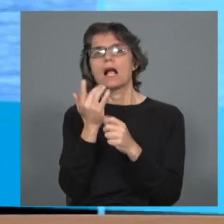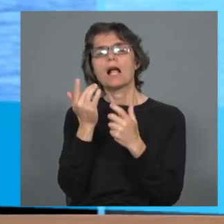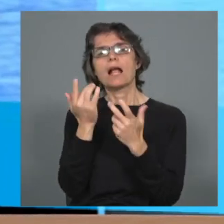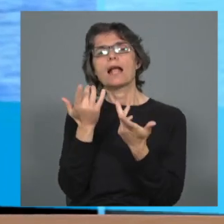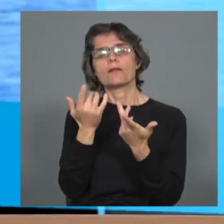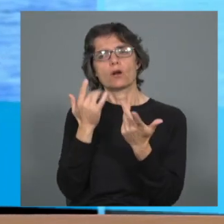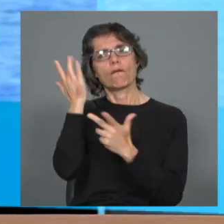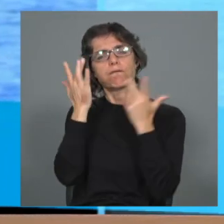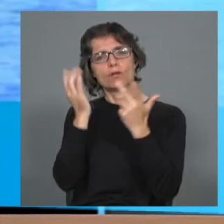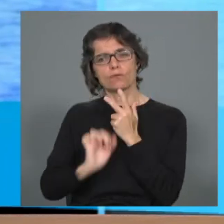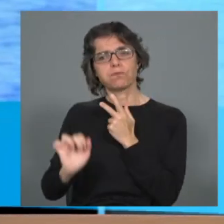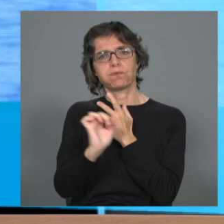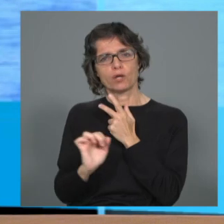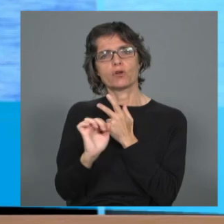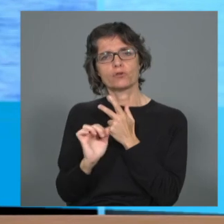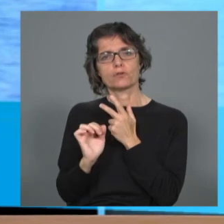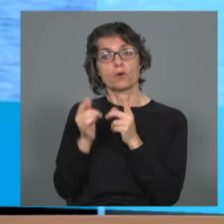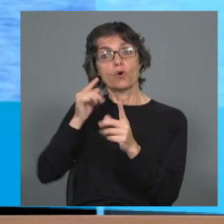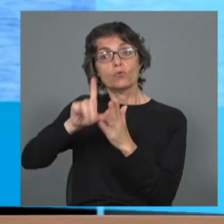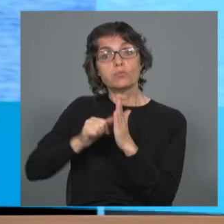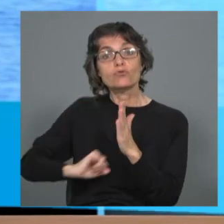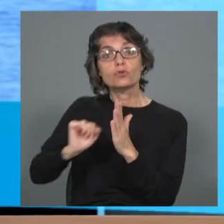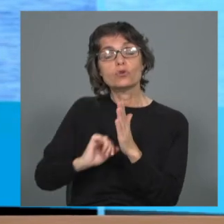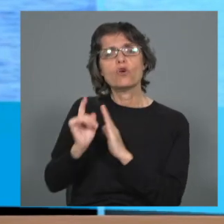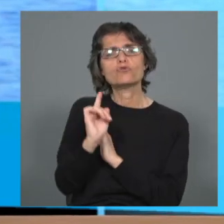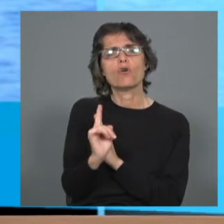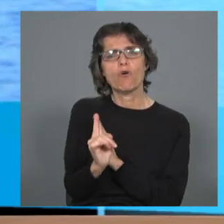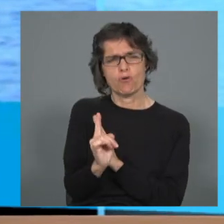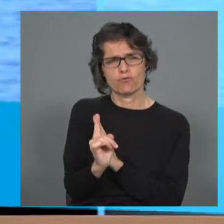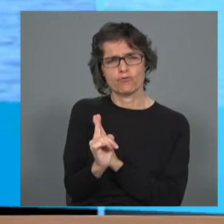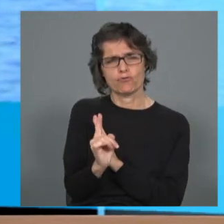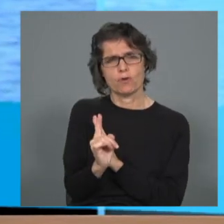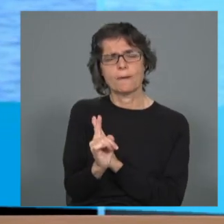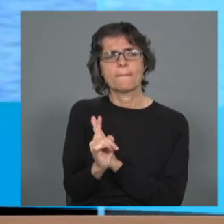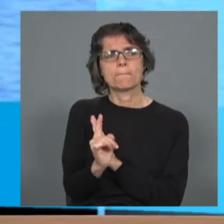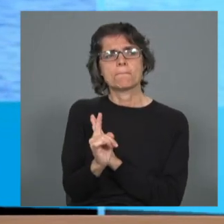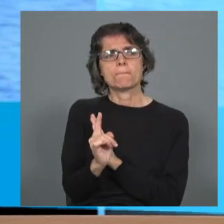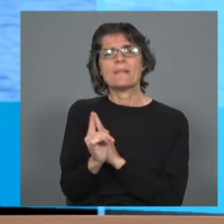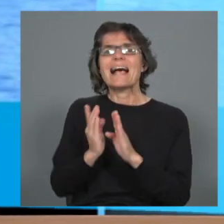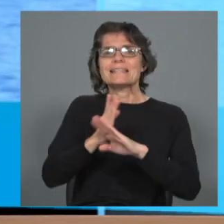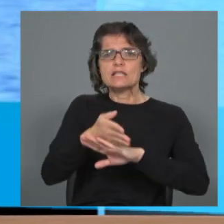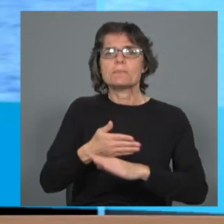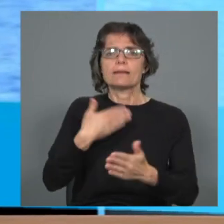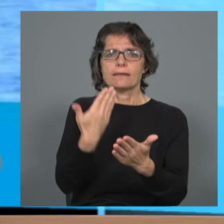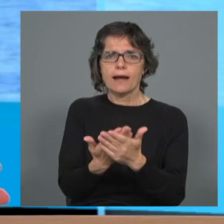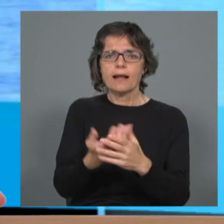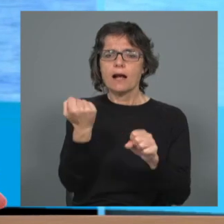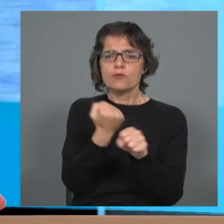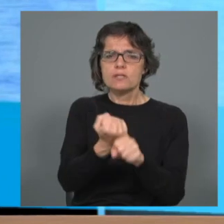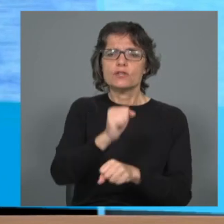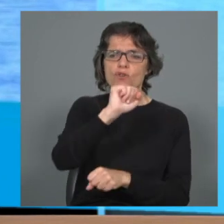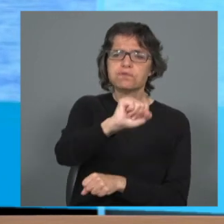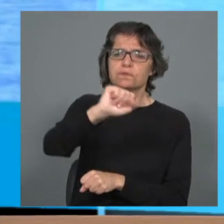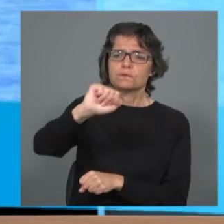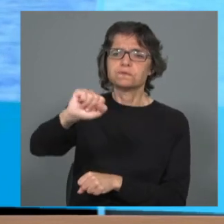é a filosofia da ajuda de mãe que as mães recorram aos serviços a que têm direito. As mães têm direitos